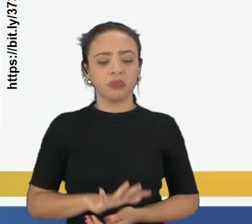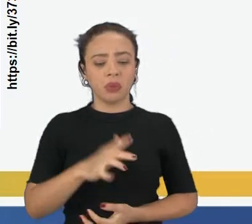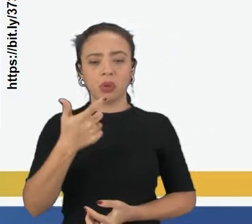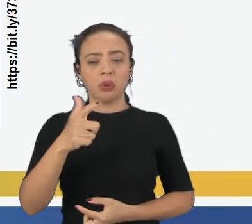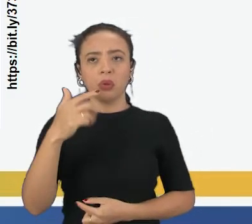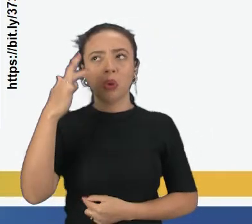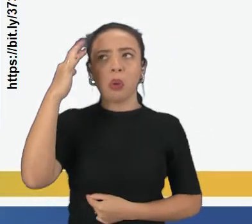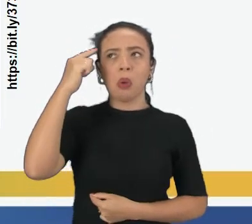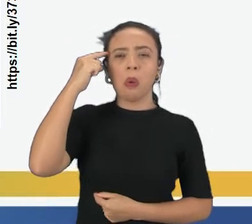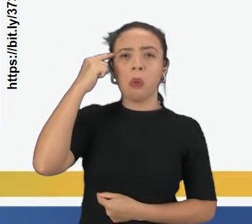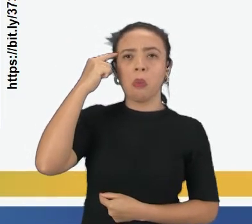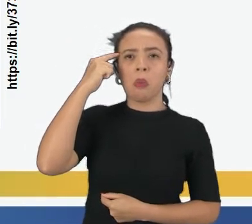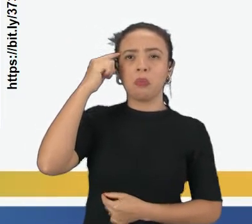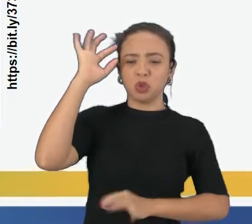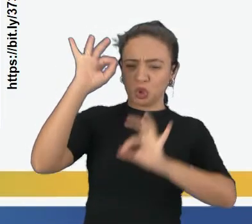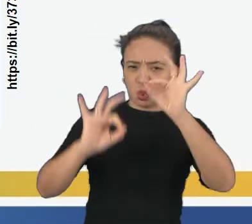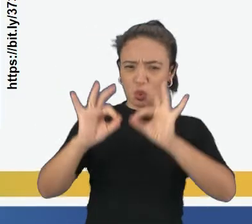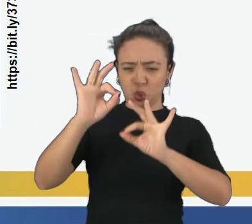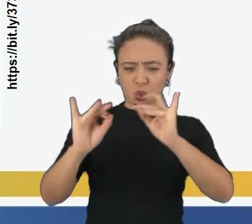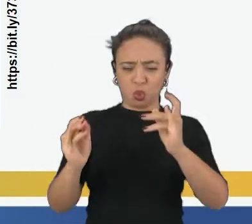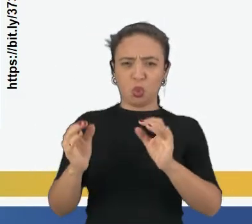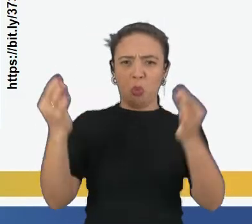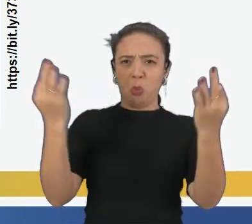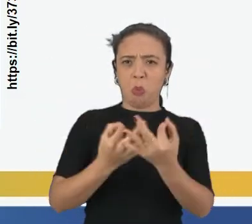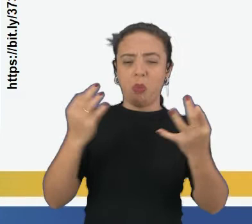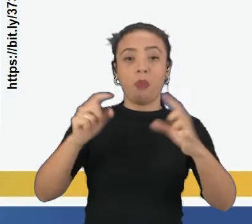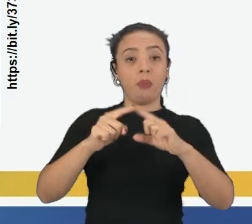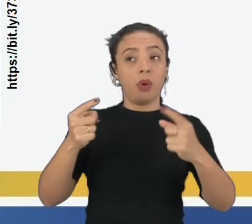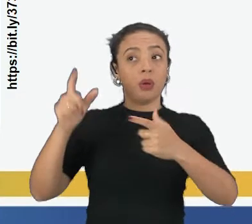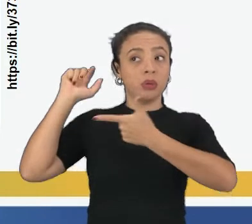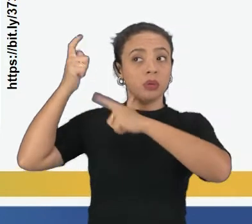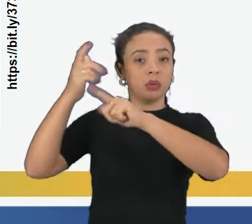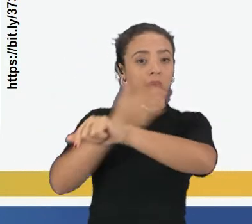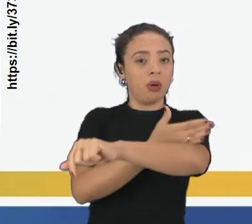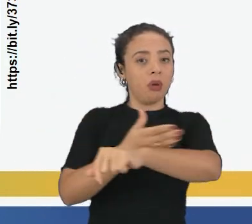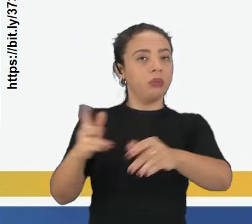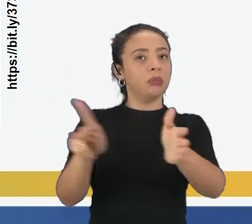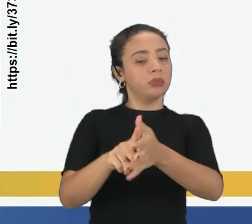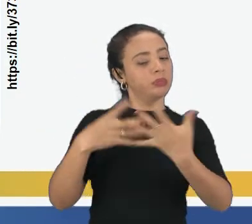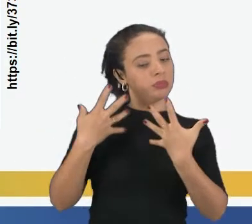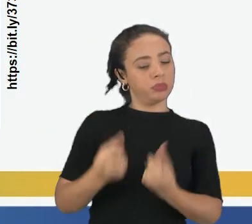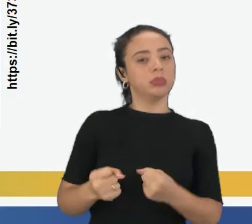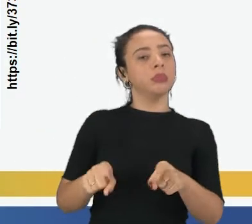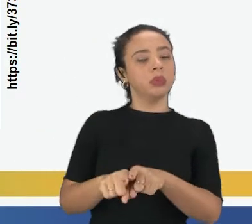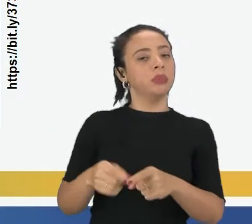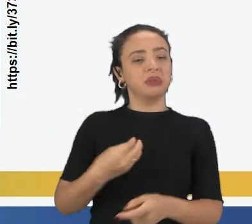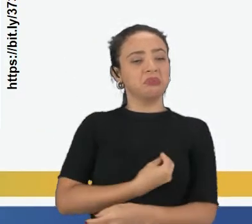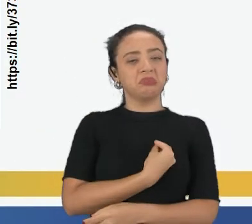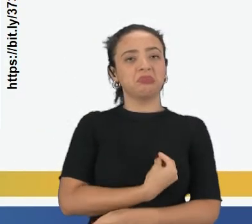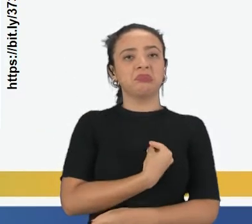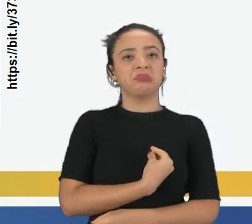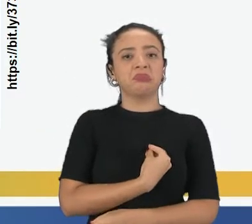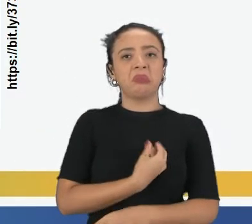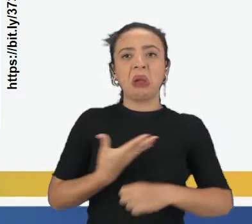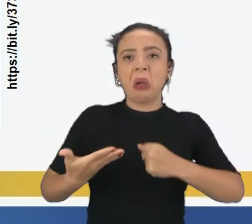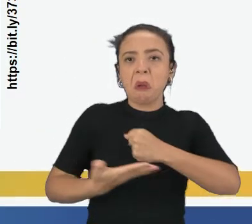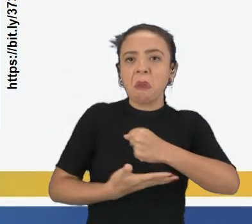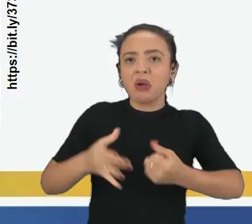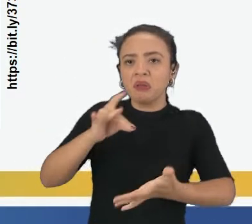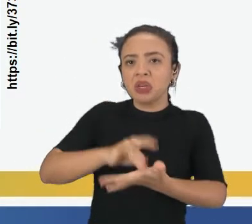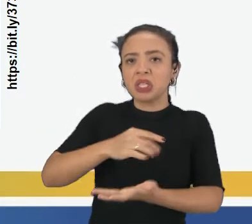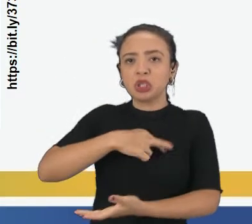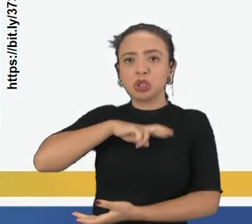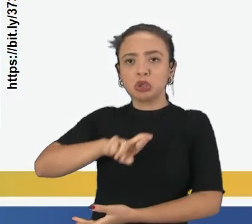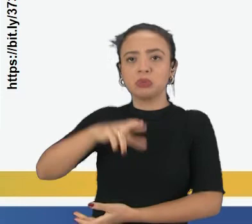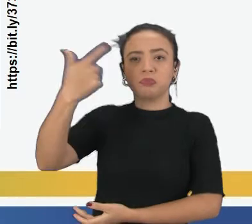raciocínio filosófico super elaborado Mas é uma tradição costume que se aceita que se prática e que não tem fundamento